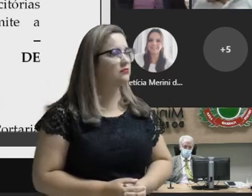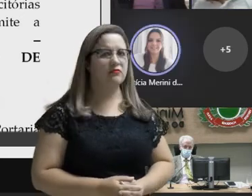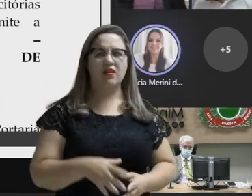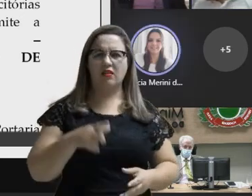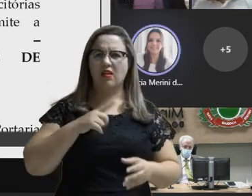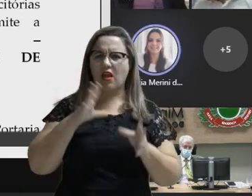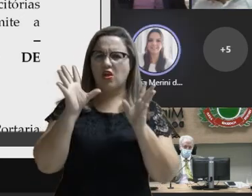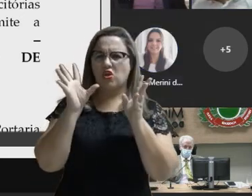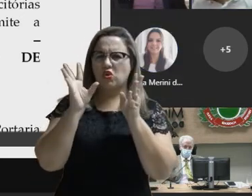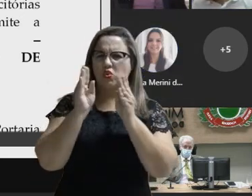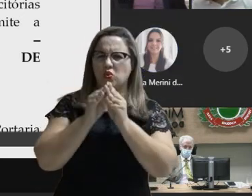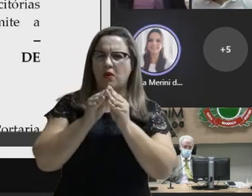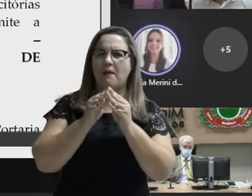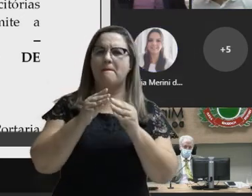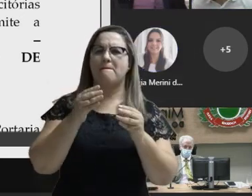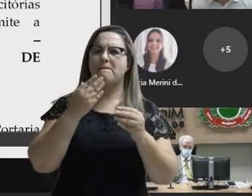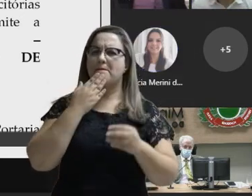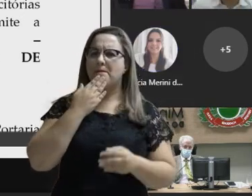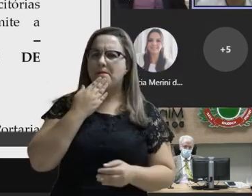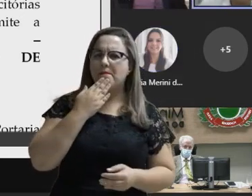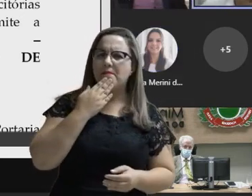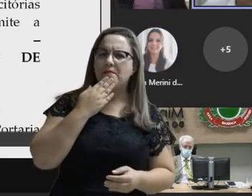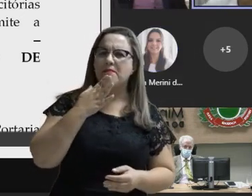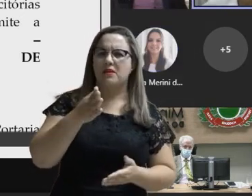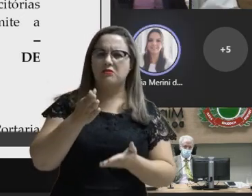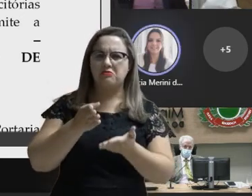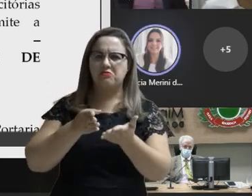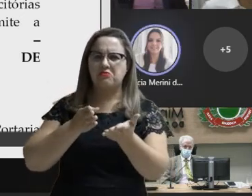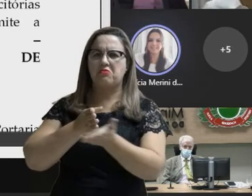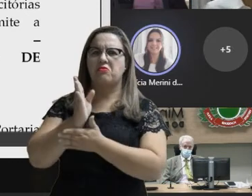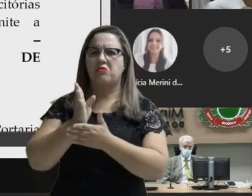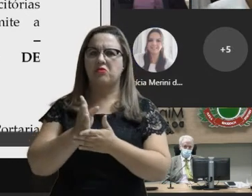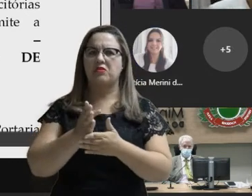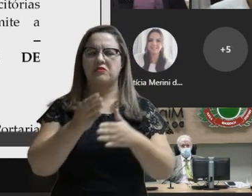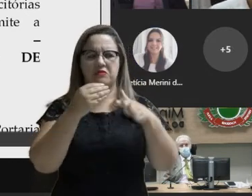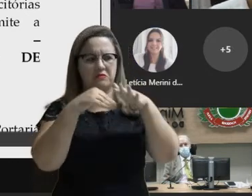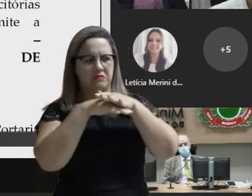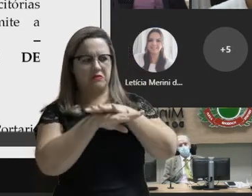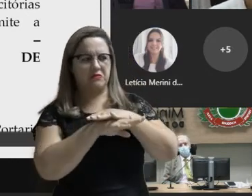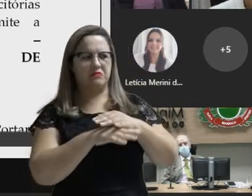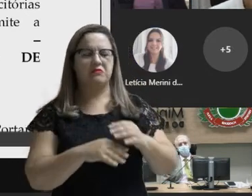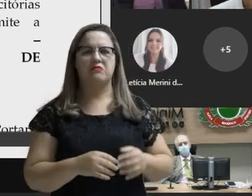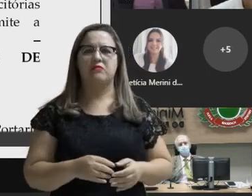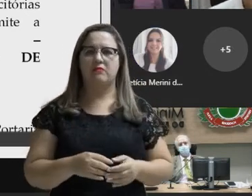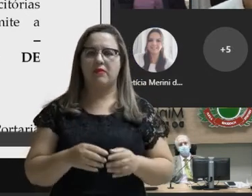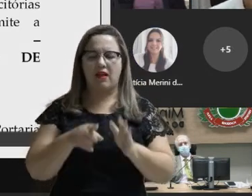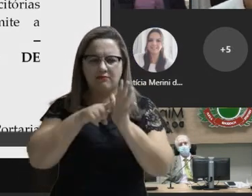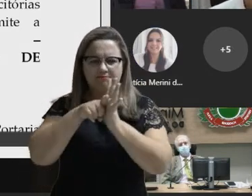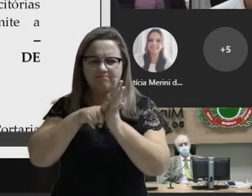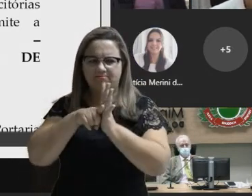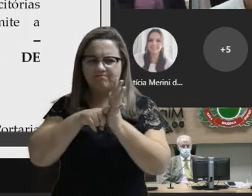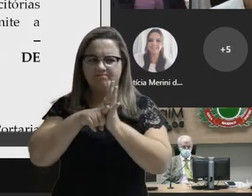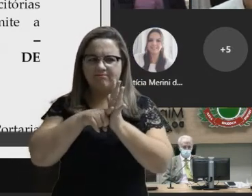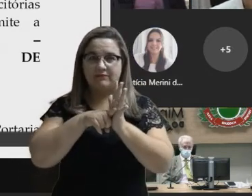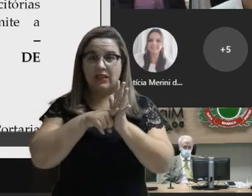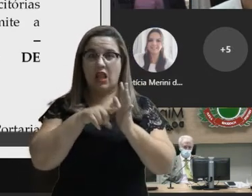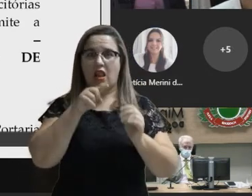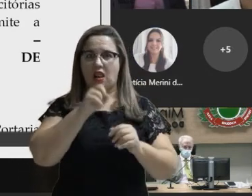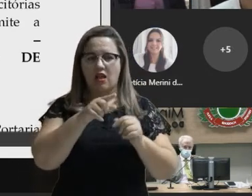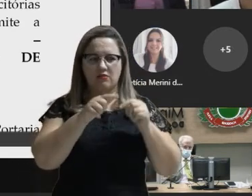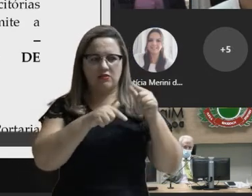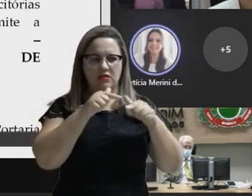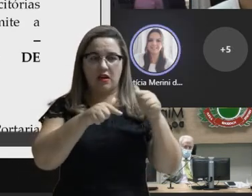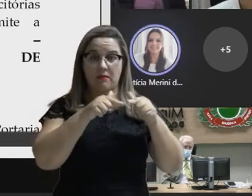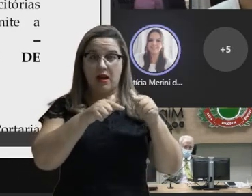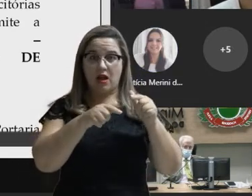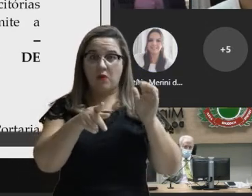pedido de homologação de arquivamento, investigação com o escopo de apurar a regularização dos serviços realizados pelo SAMU